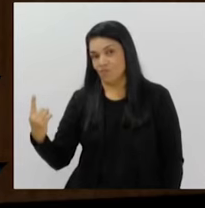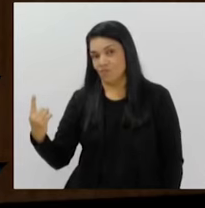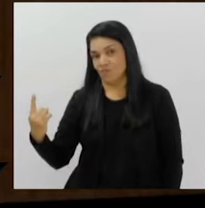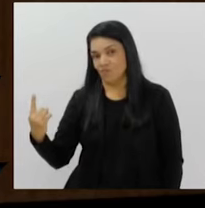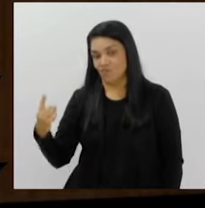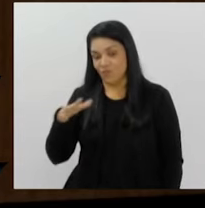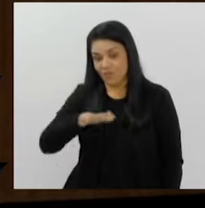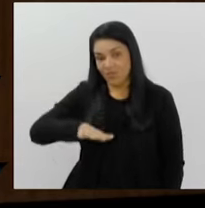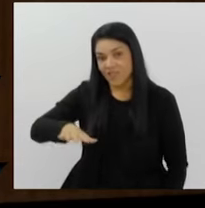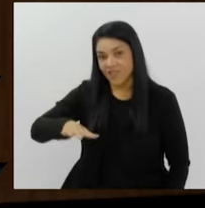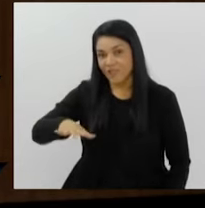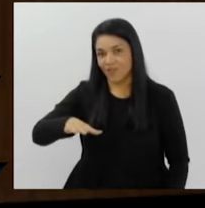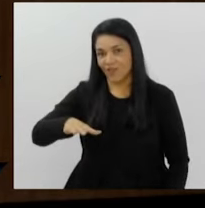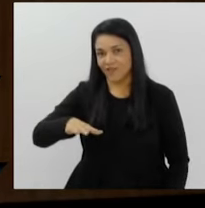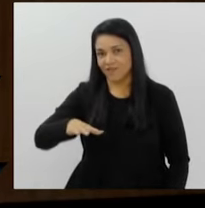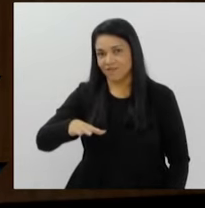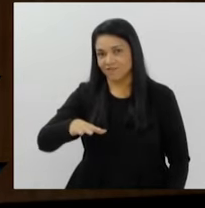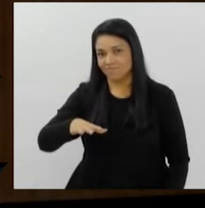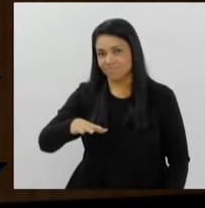Aonde nós vamos parar?